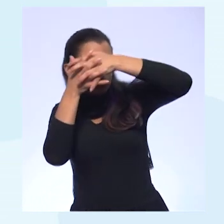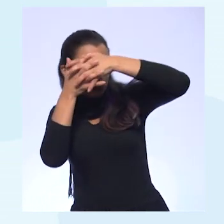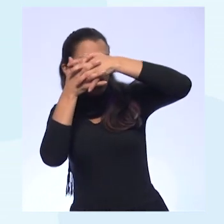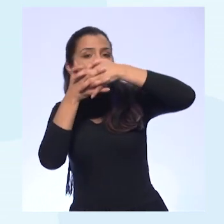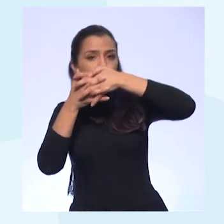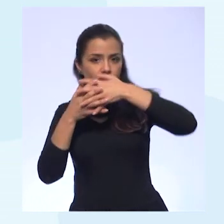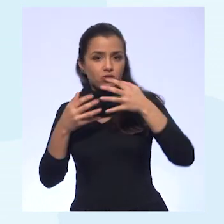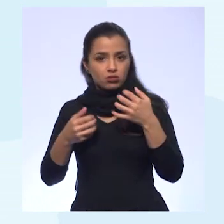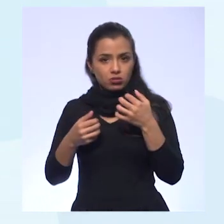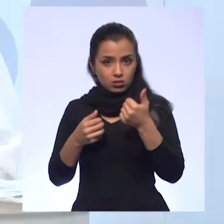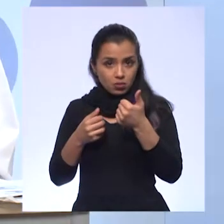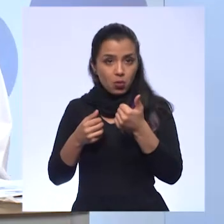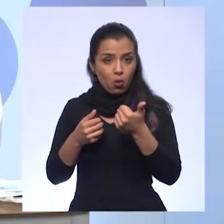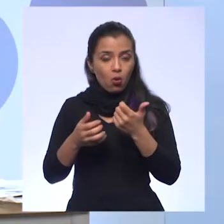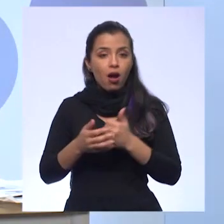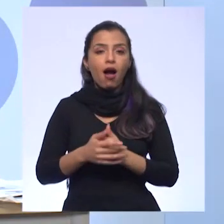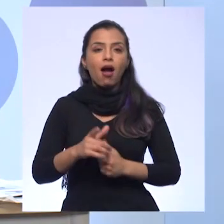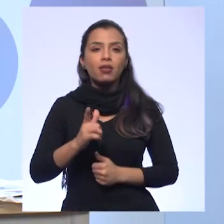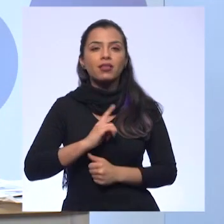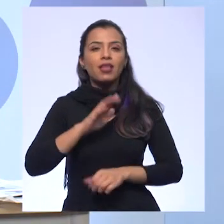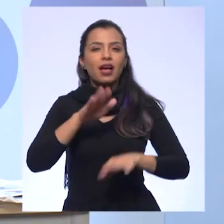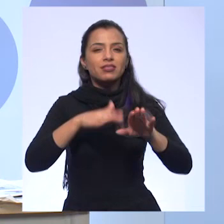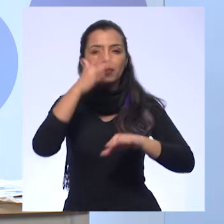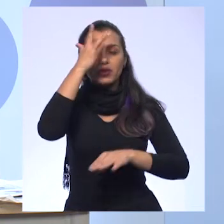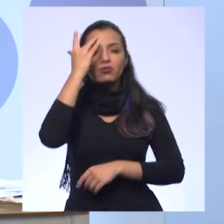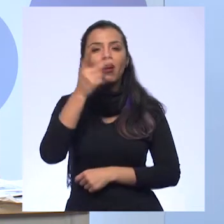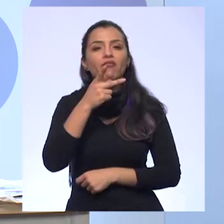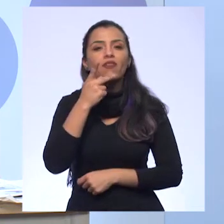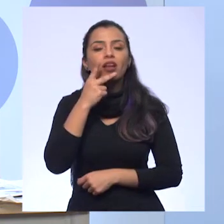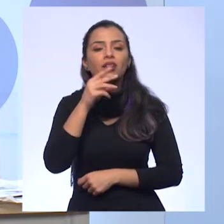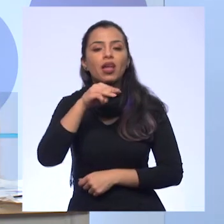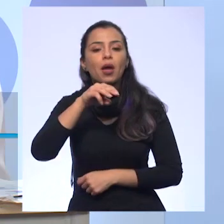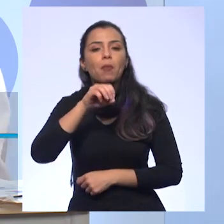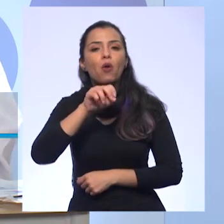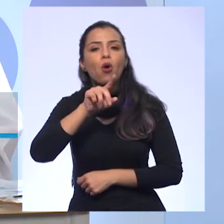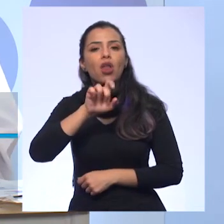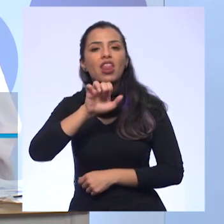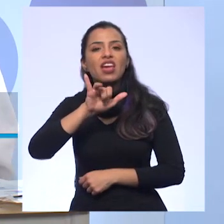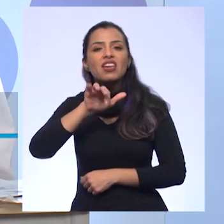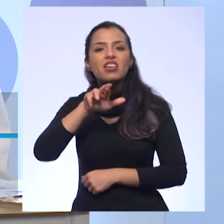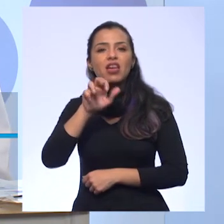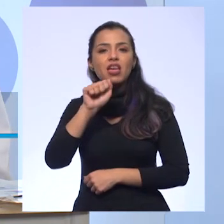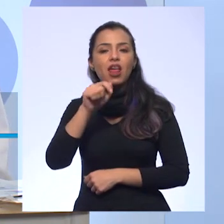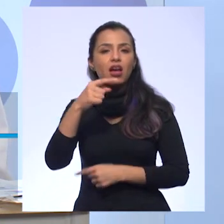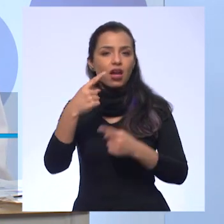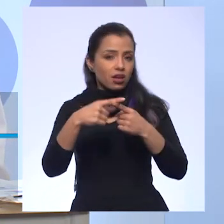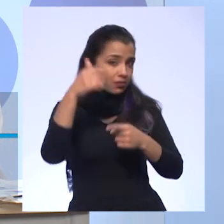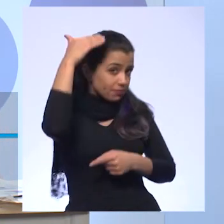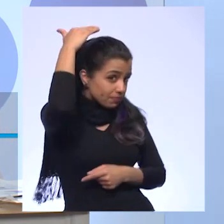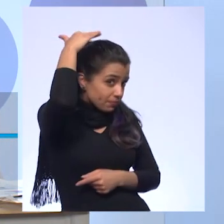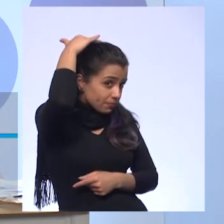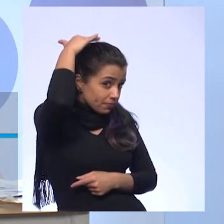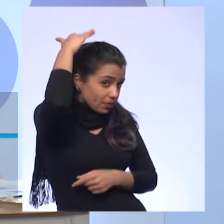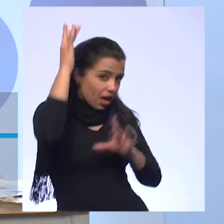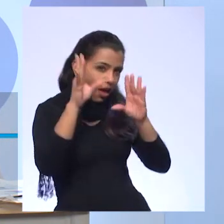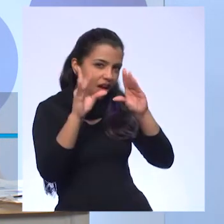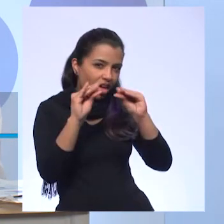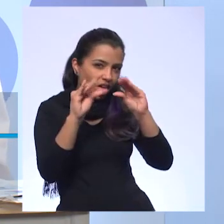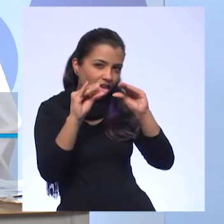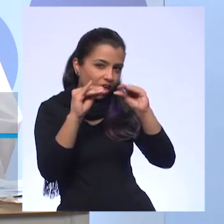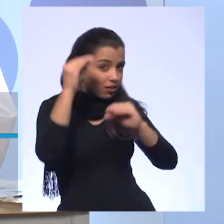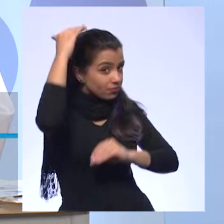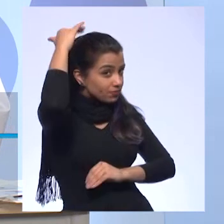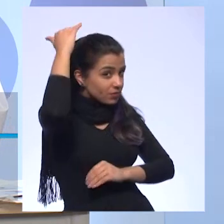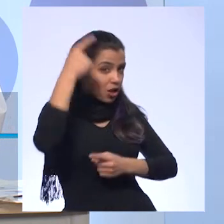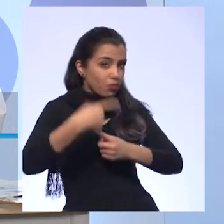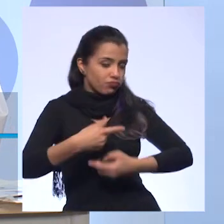o que o pessoal chama popularmente aí de moleira, né? Por que acontece a moleira quando tem um bebezinho?